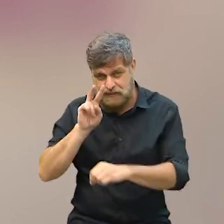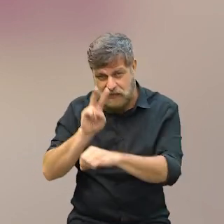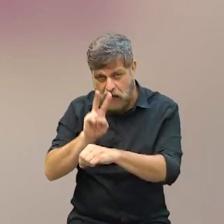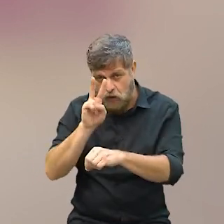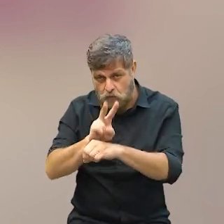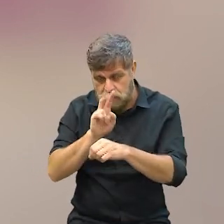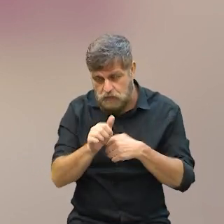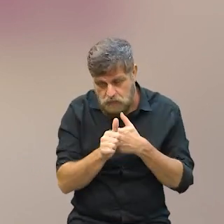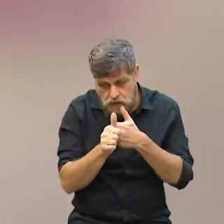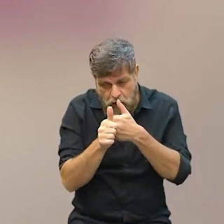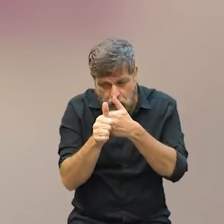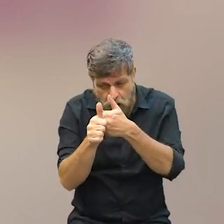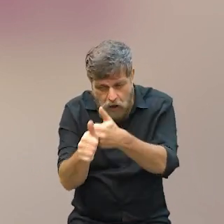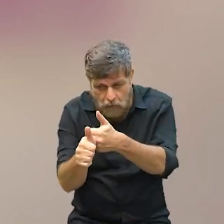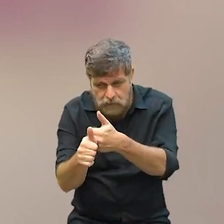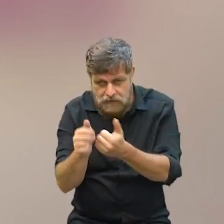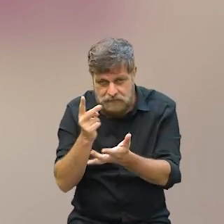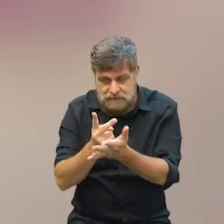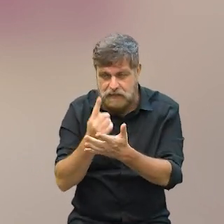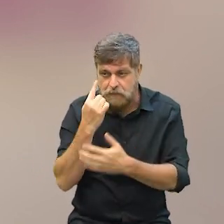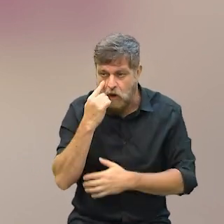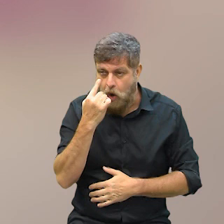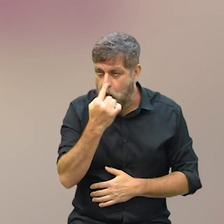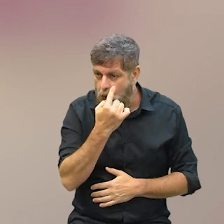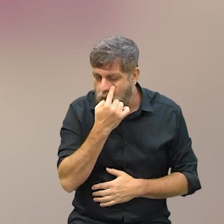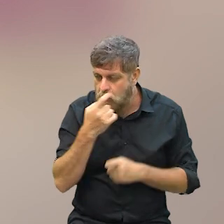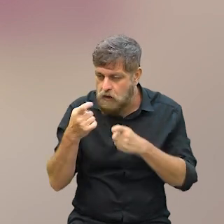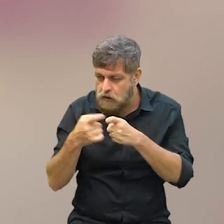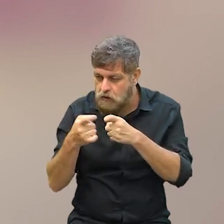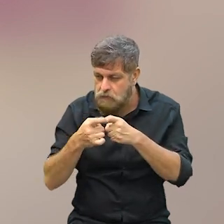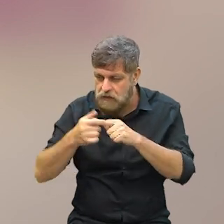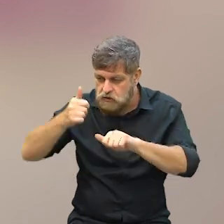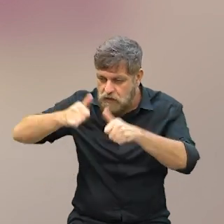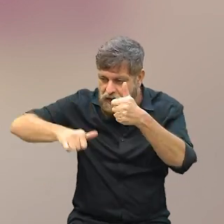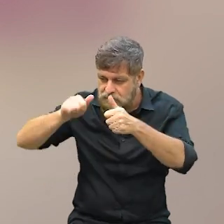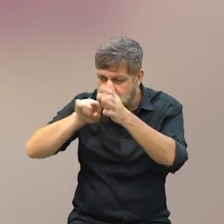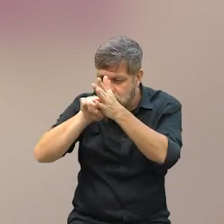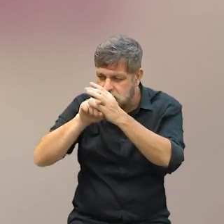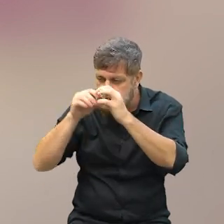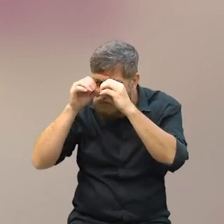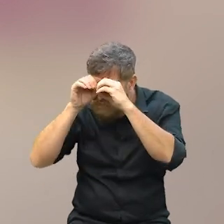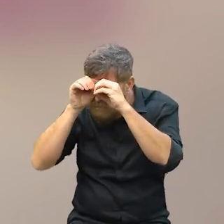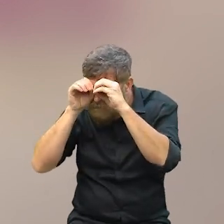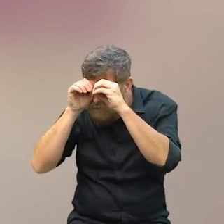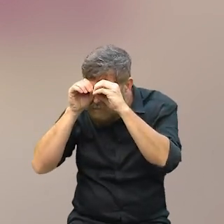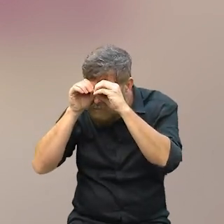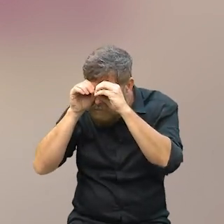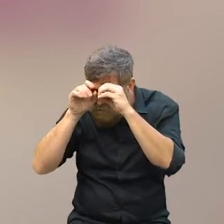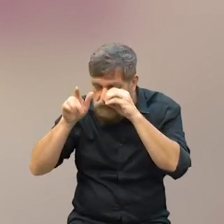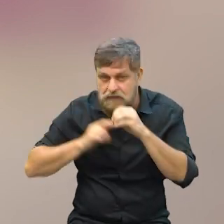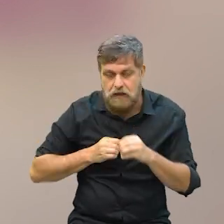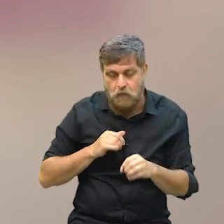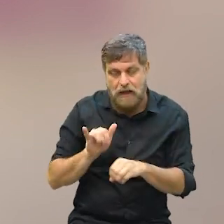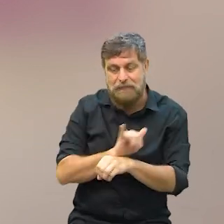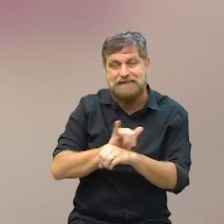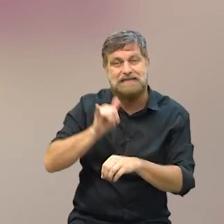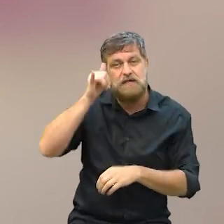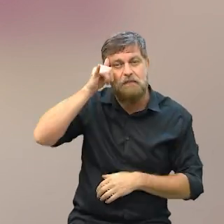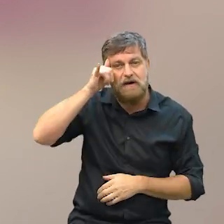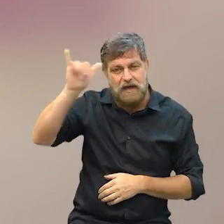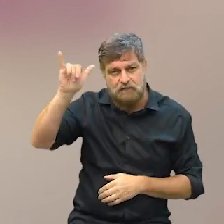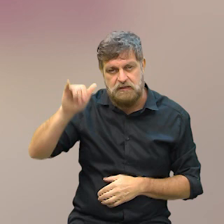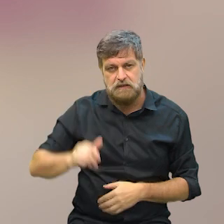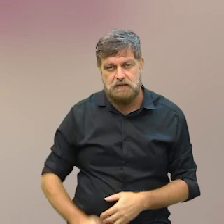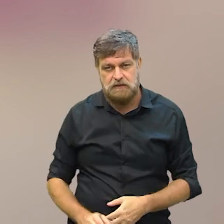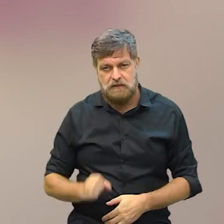fazendo um acompanhamento regular com o oftalmologista, costuma fazer fundo de olho, tudo, então tudo isso é uma prevenção. Então,